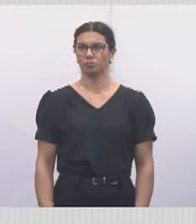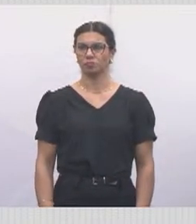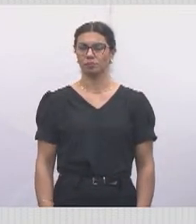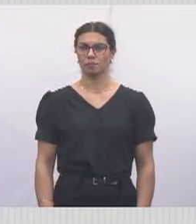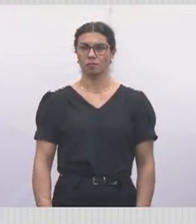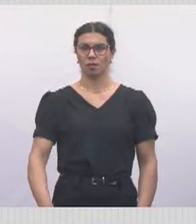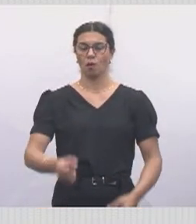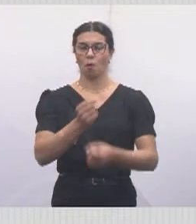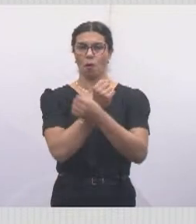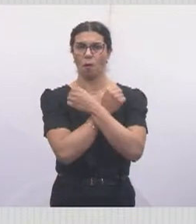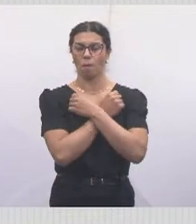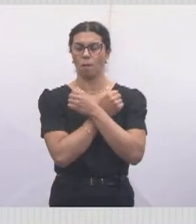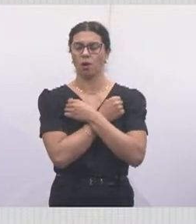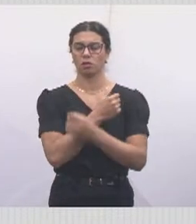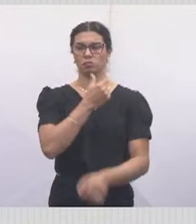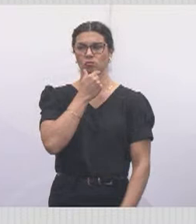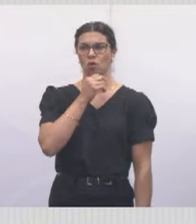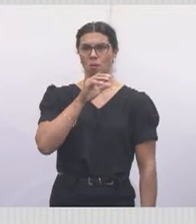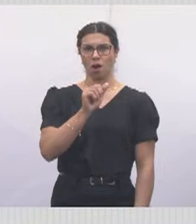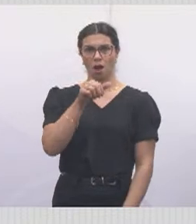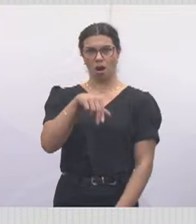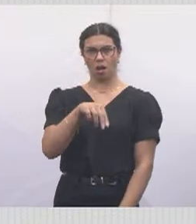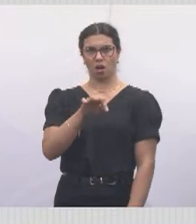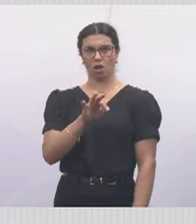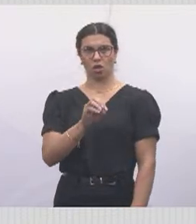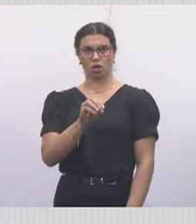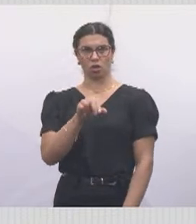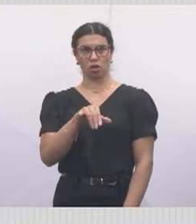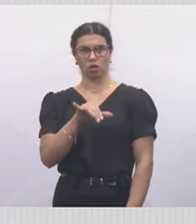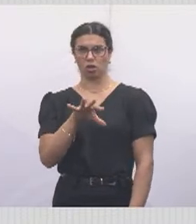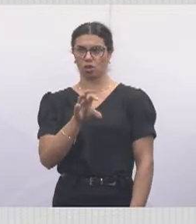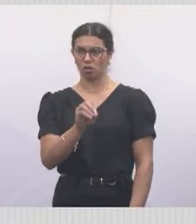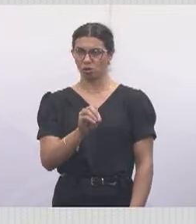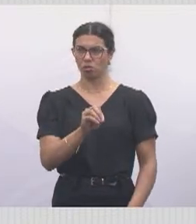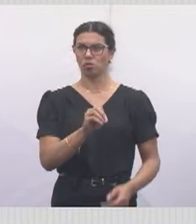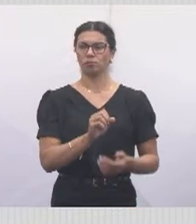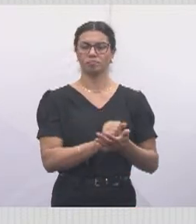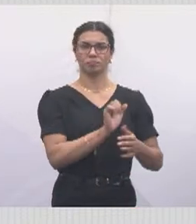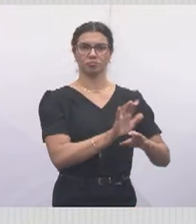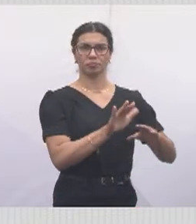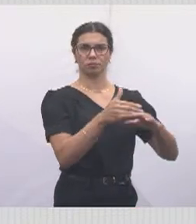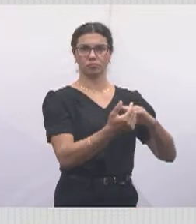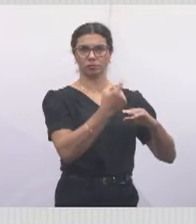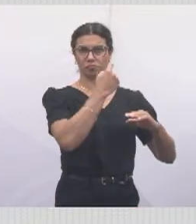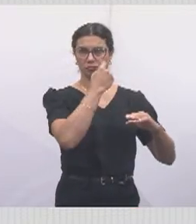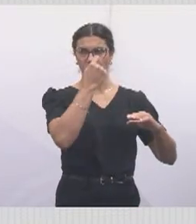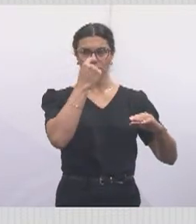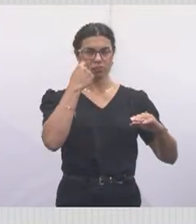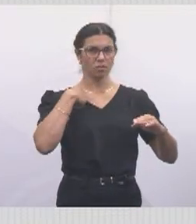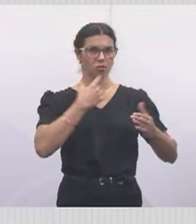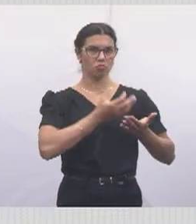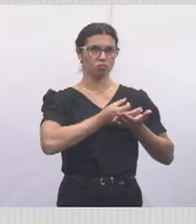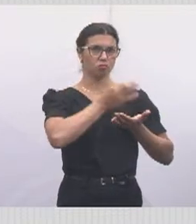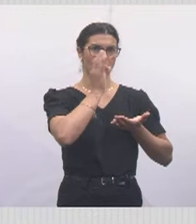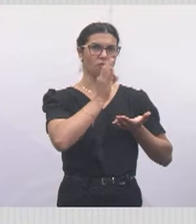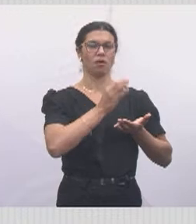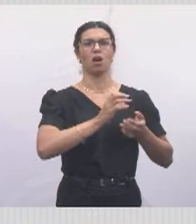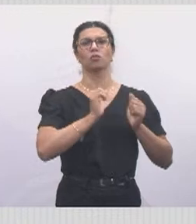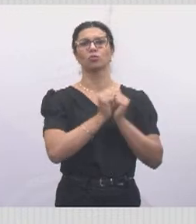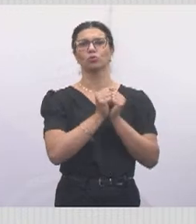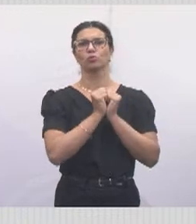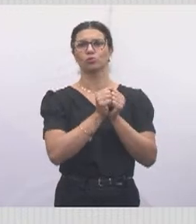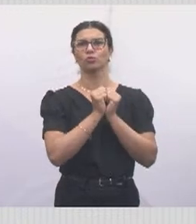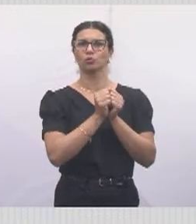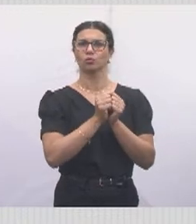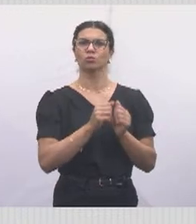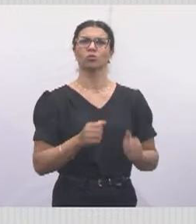Quero mandar um grande abraço para o senhor Antônio, lá do Parque Meia Lua, né? Eu estive lá, né? Tomei até um café lá, né? O senhor Antônio tem uma chacrinha